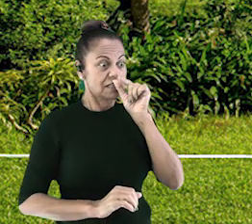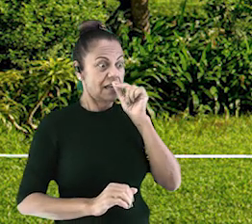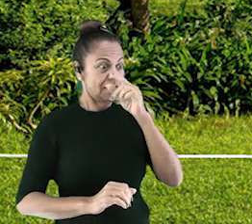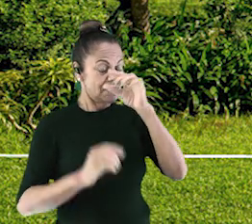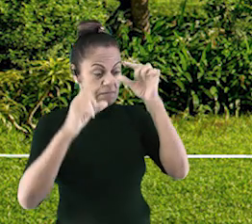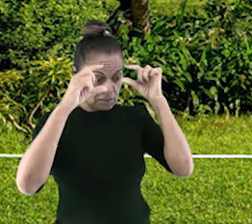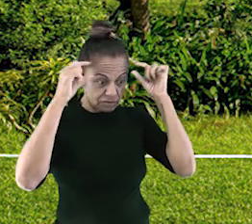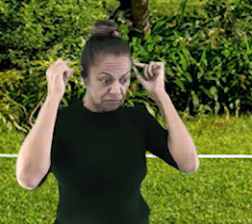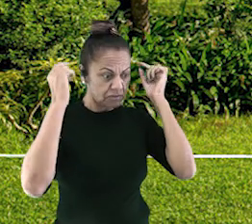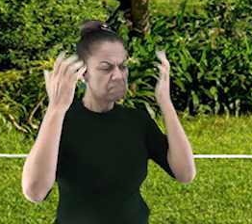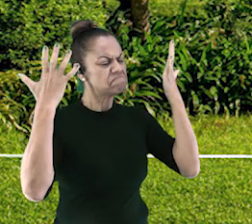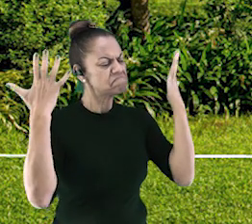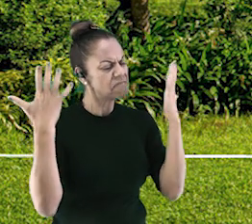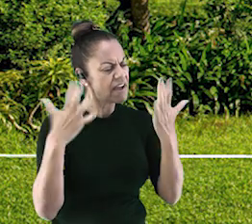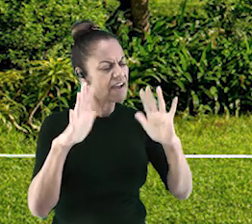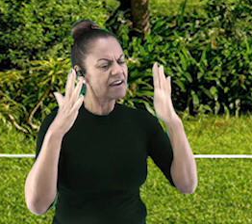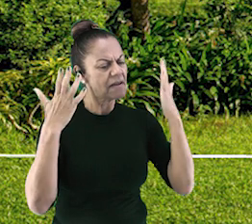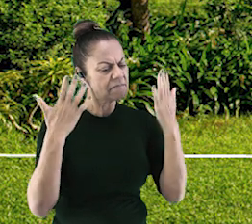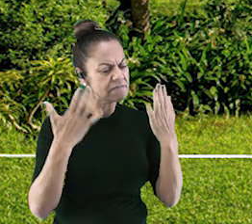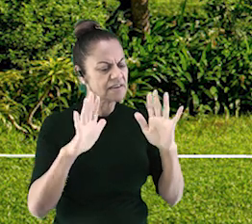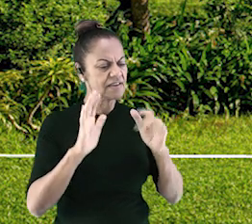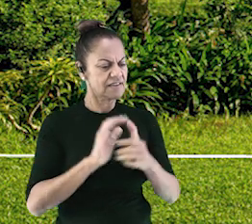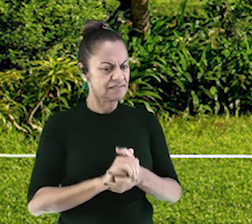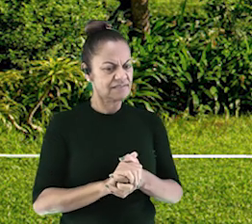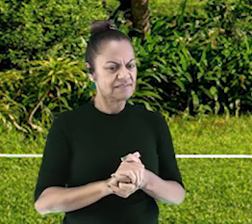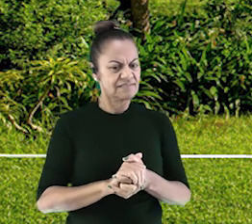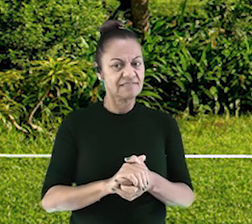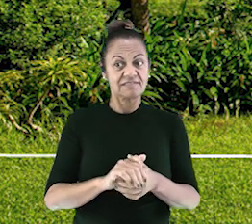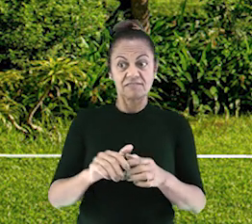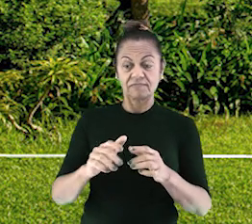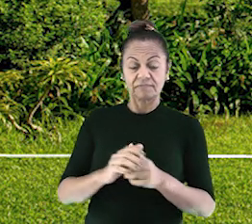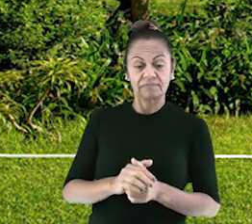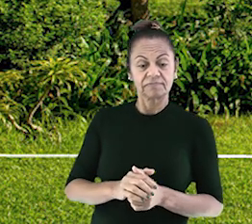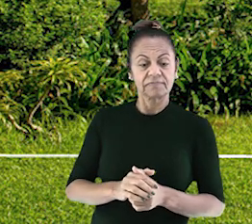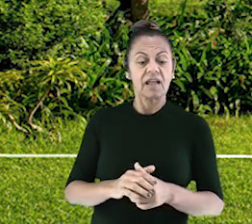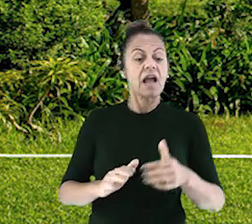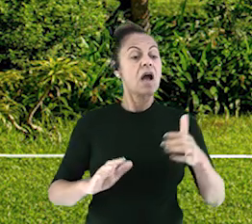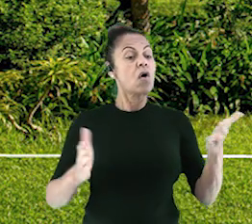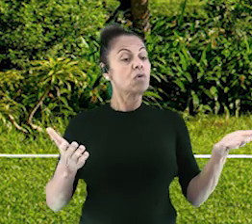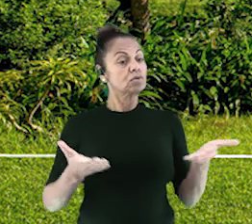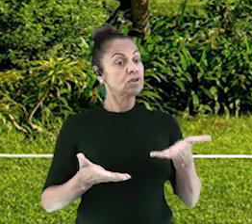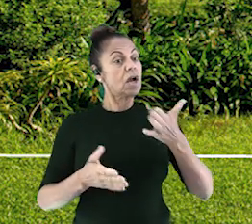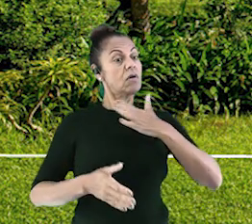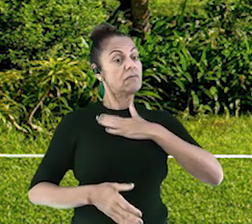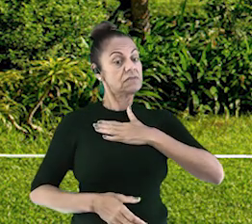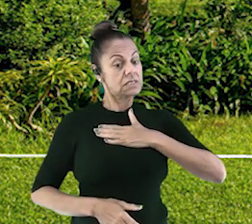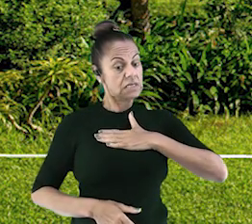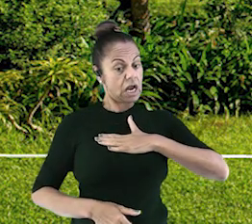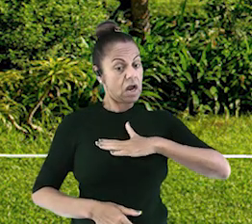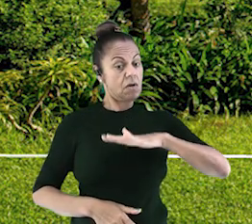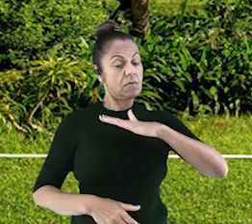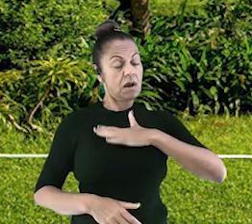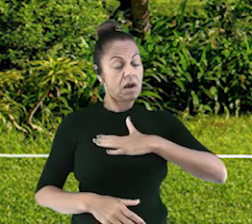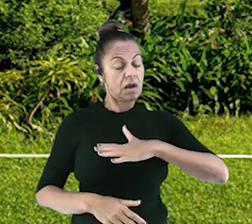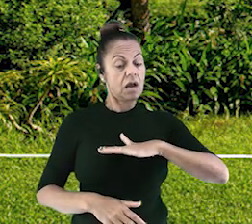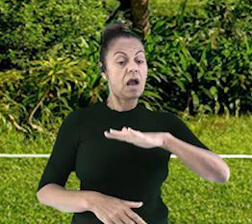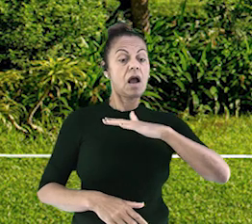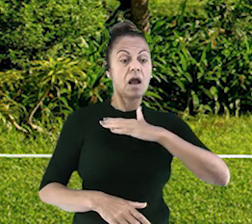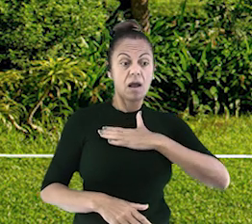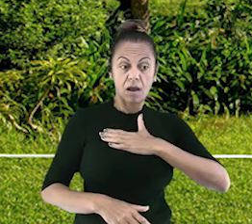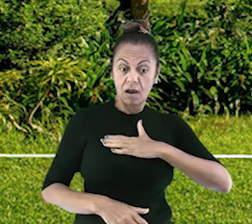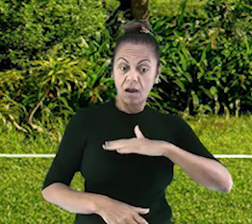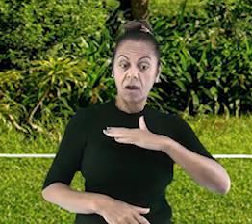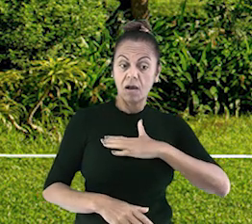lhe parabenizou e logo se despediu, dizendo: passarinho, descanse,